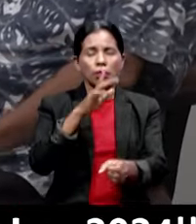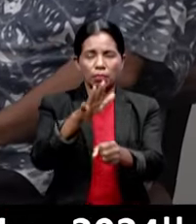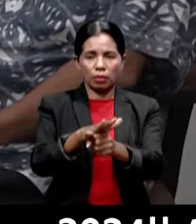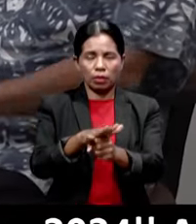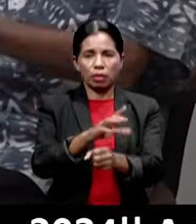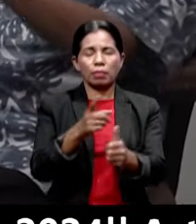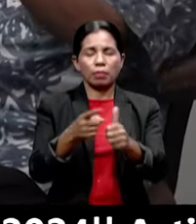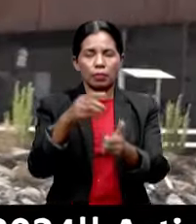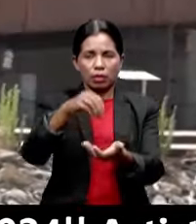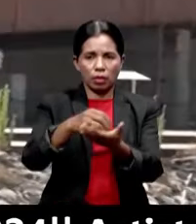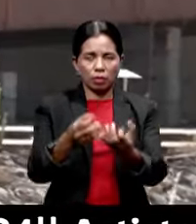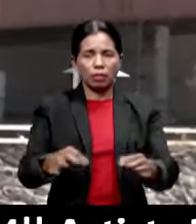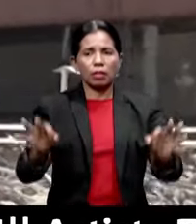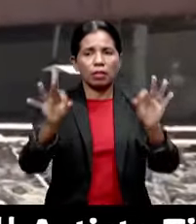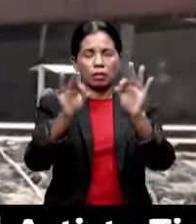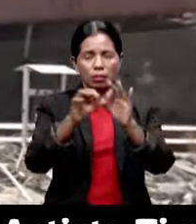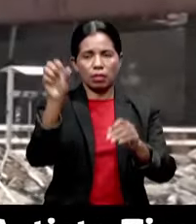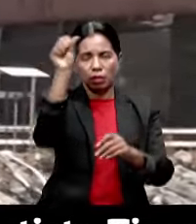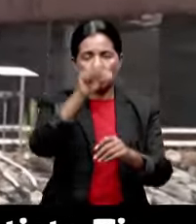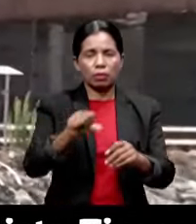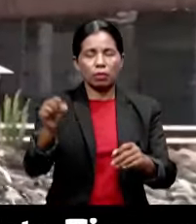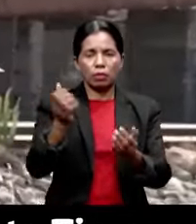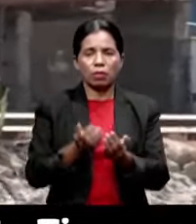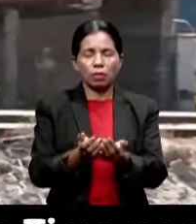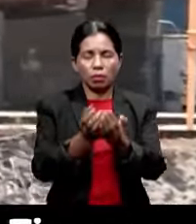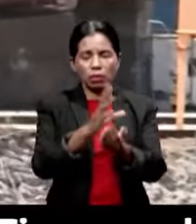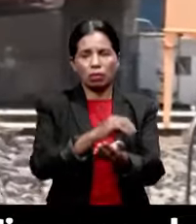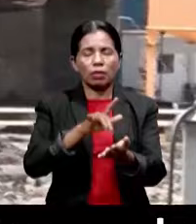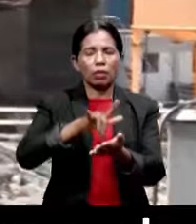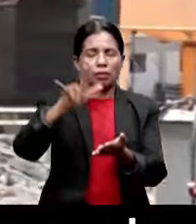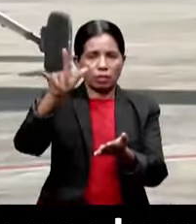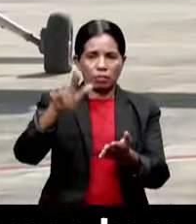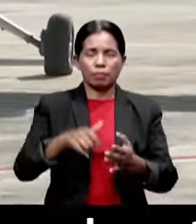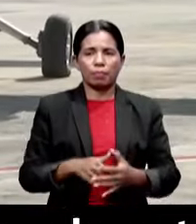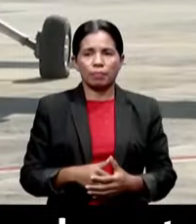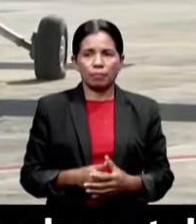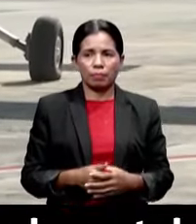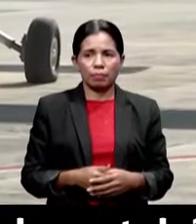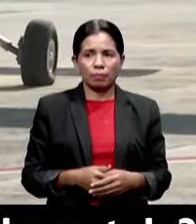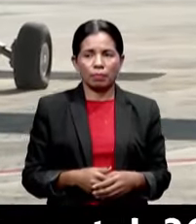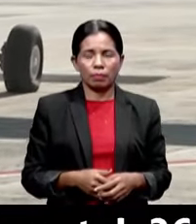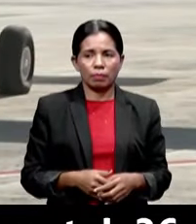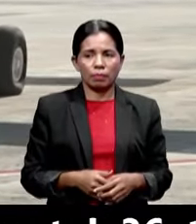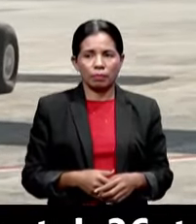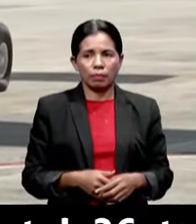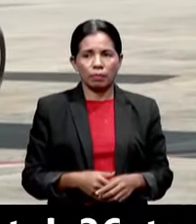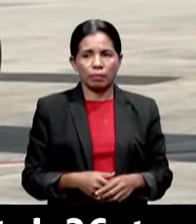da Huluk aceita a prioridade para a auditoria Rohak Solok no avião GSM. Emerenciana Martins, Marito da Costa, GMN.